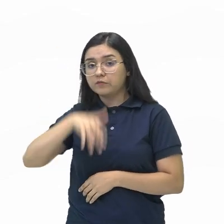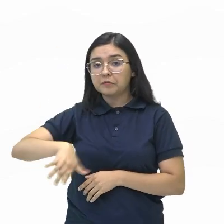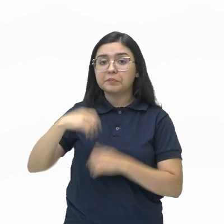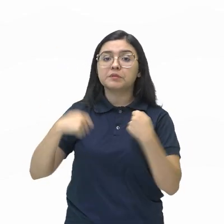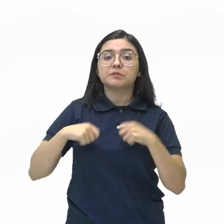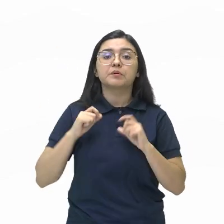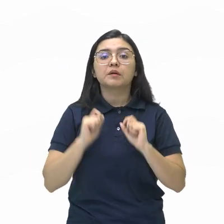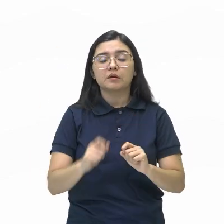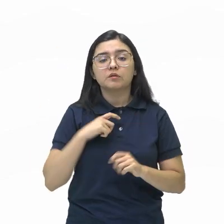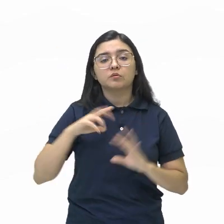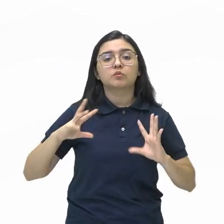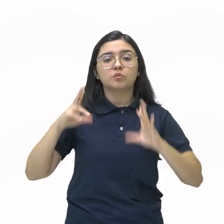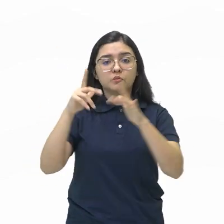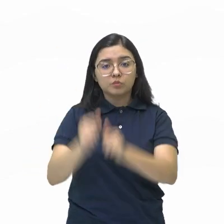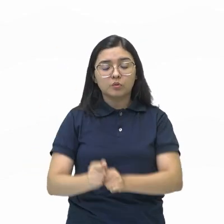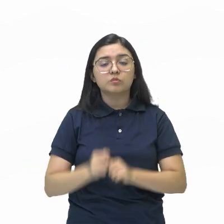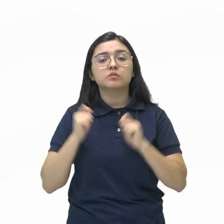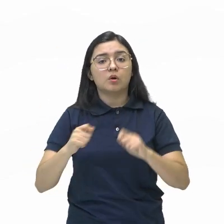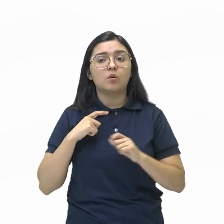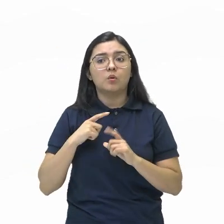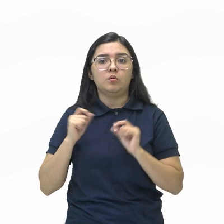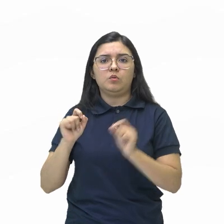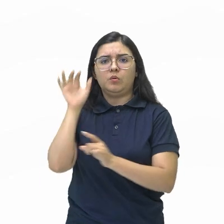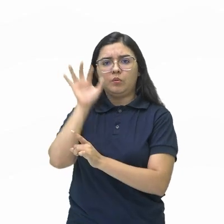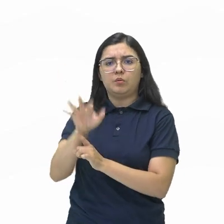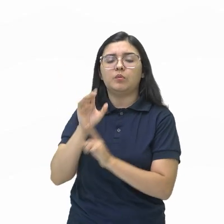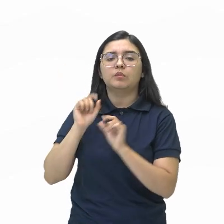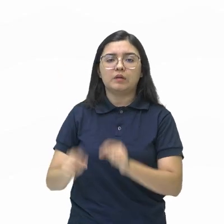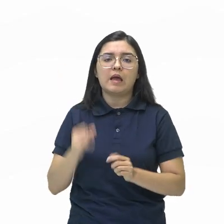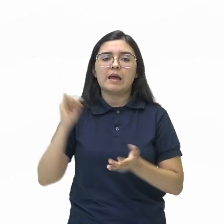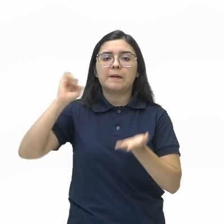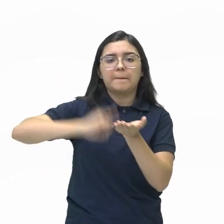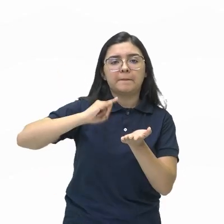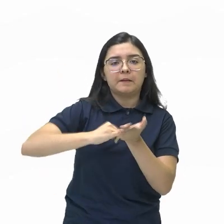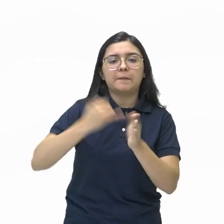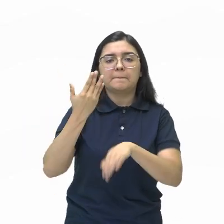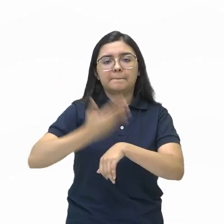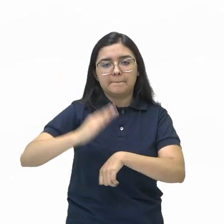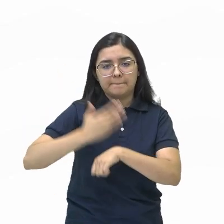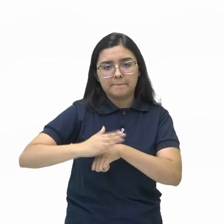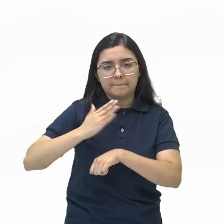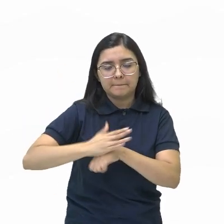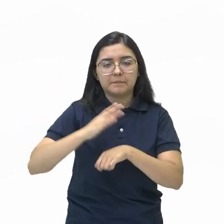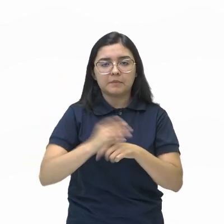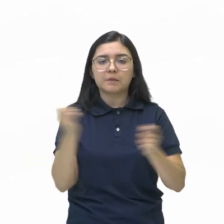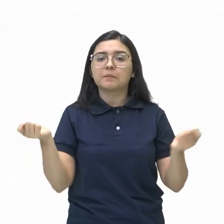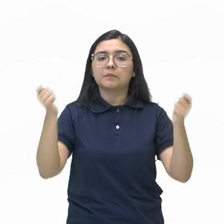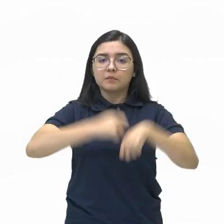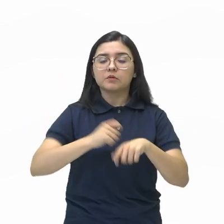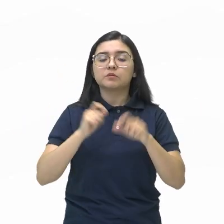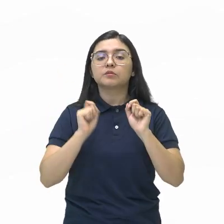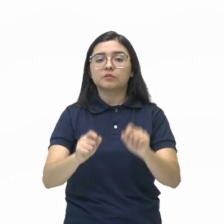são o quê? Todos eles são pressionados a quê? A implementar práticas que